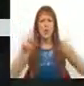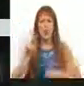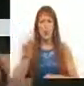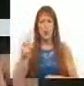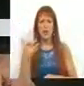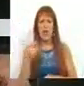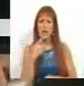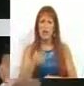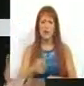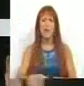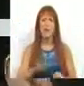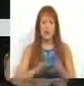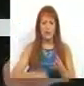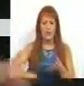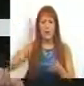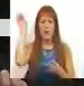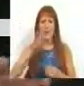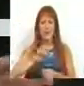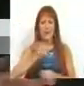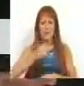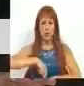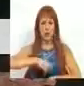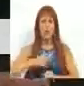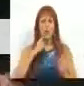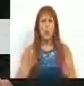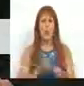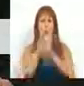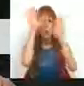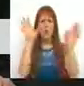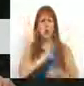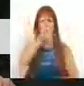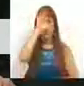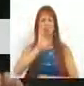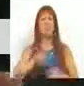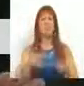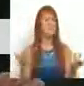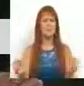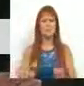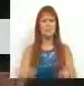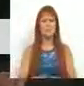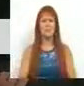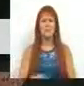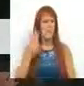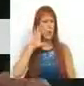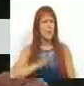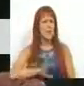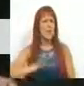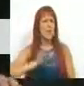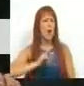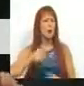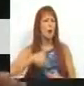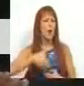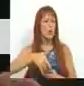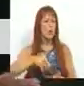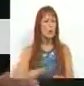OTAN. Finalmente, sobre as 35 horas, o que ficou claro, Sr. Ministro, é que não se sabe quando é que vão